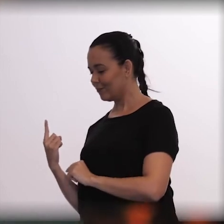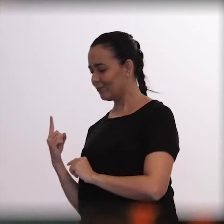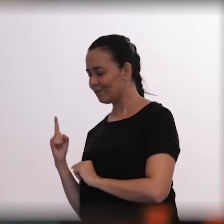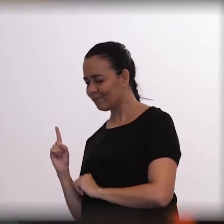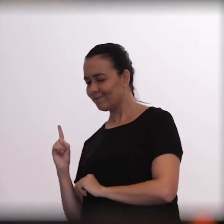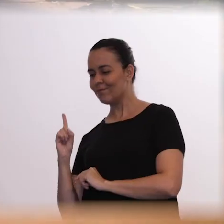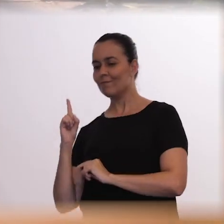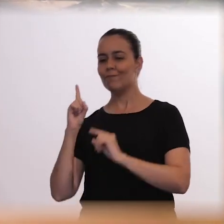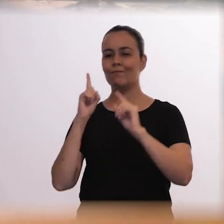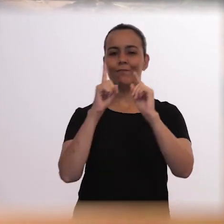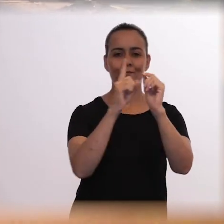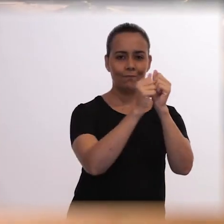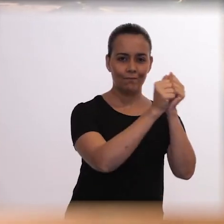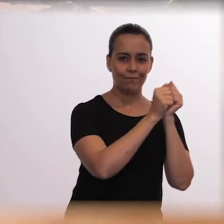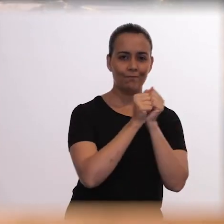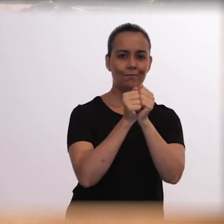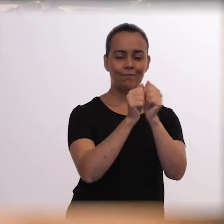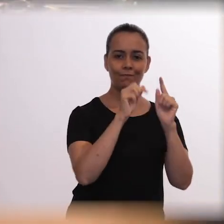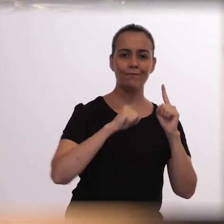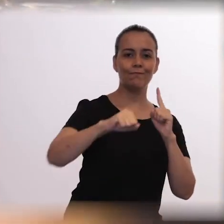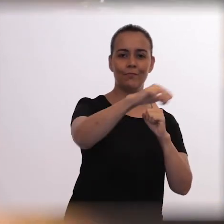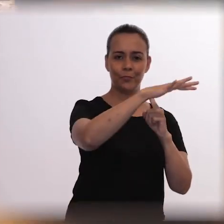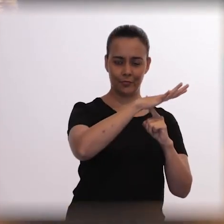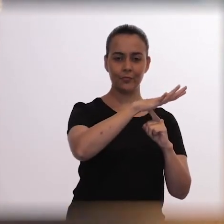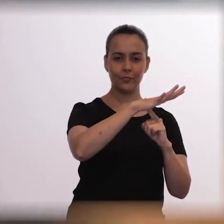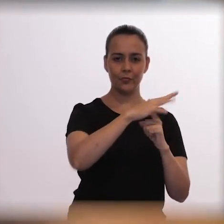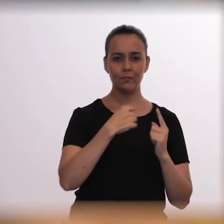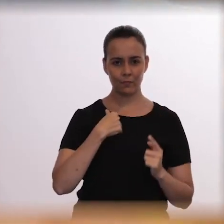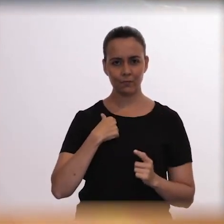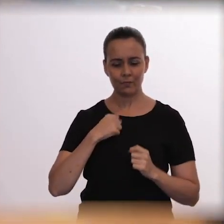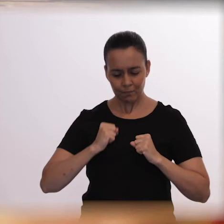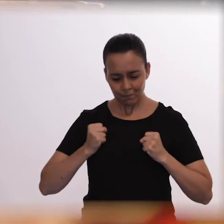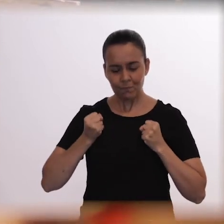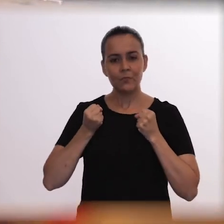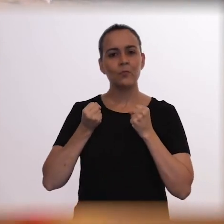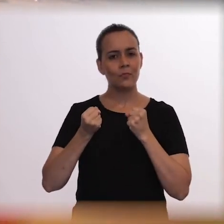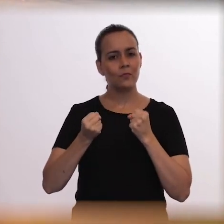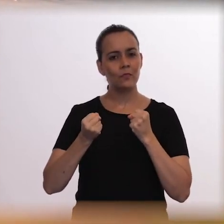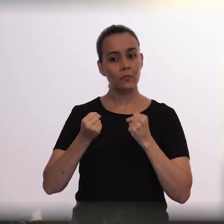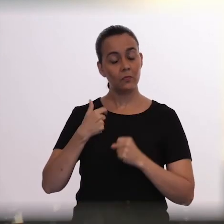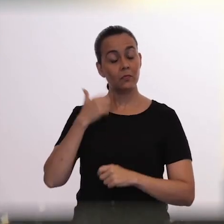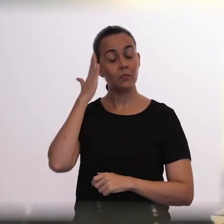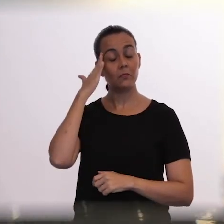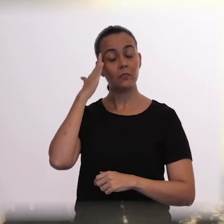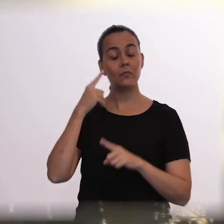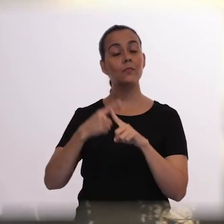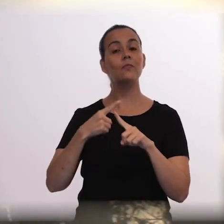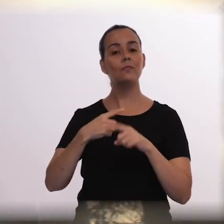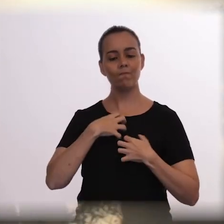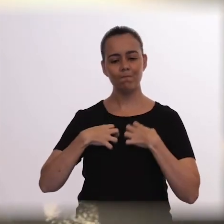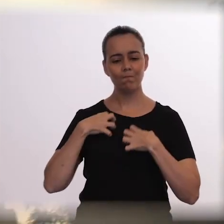eu tenho trabalhado isso. Eu entendo de onde vem esse sentimento